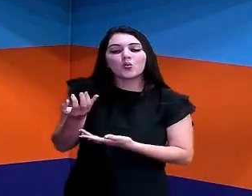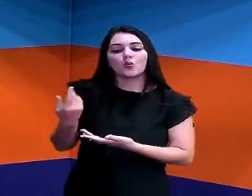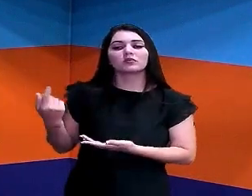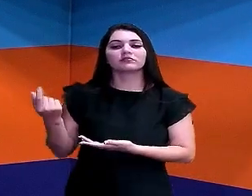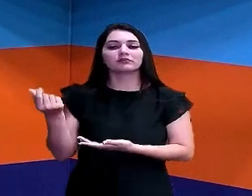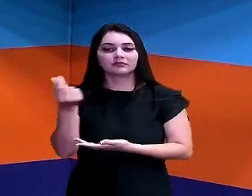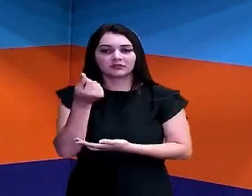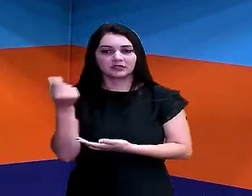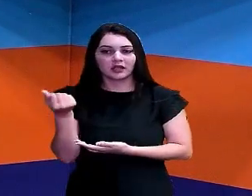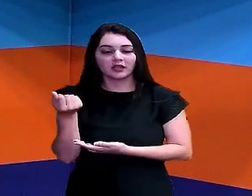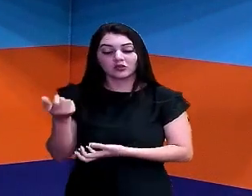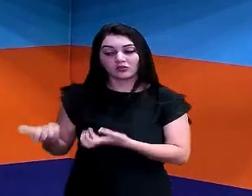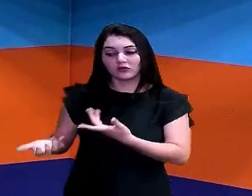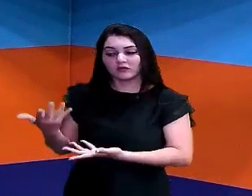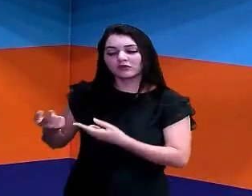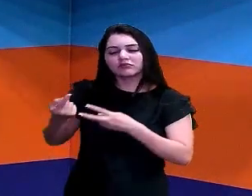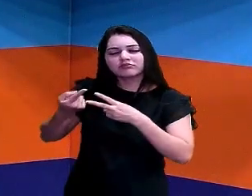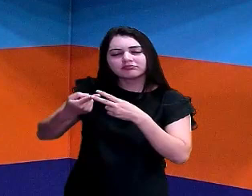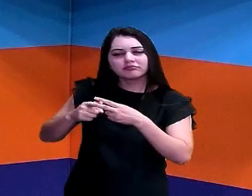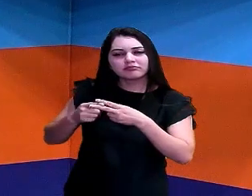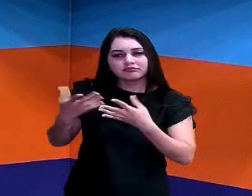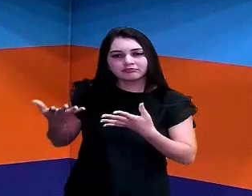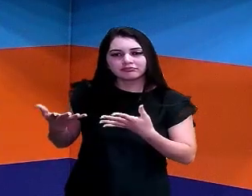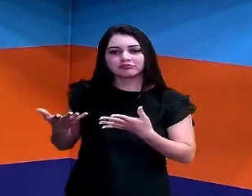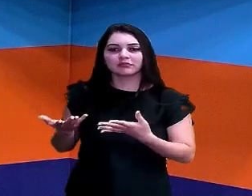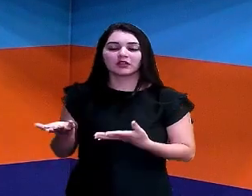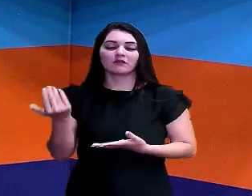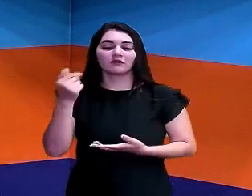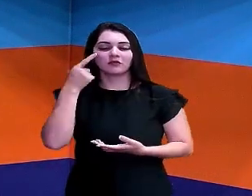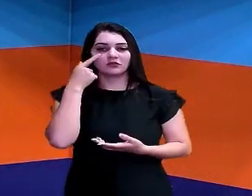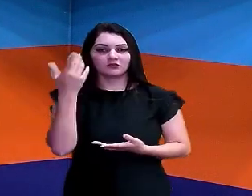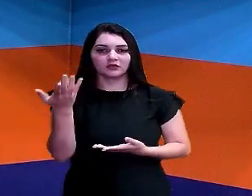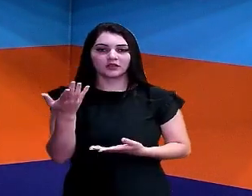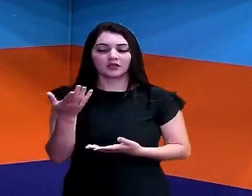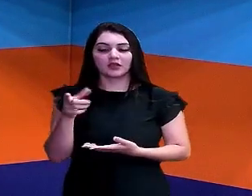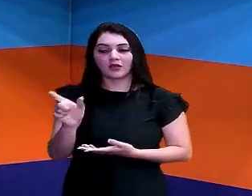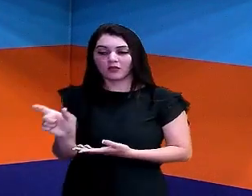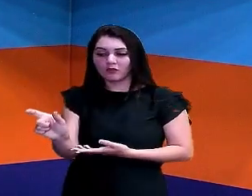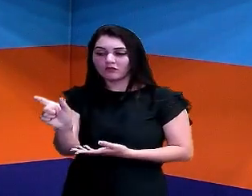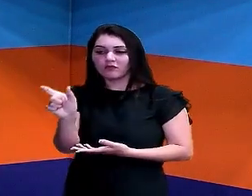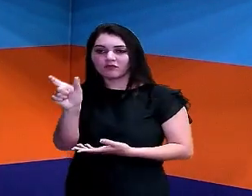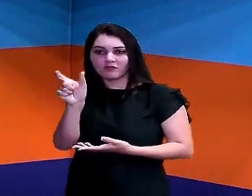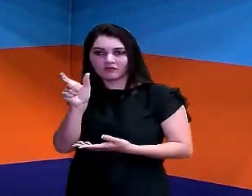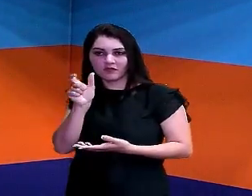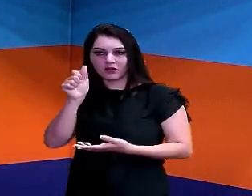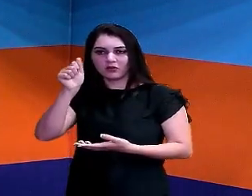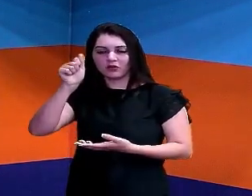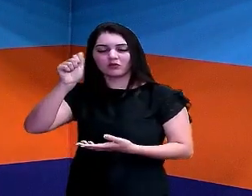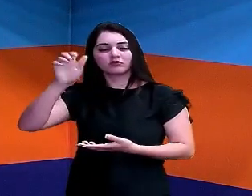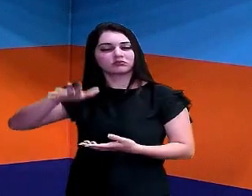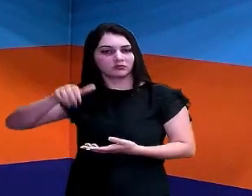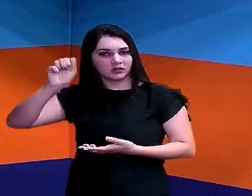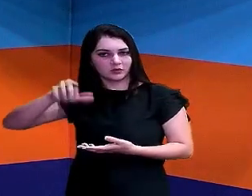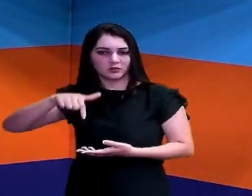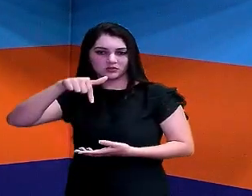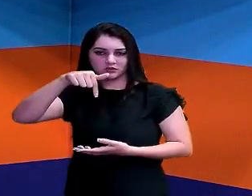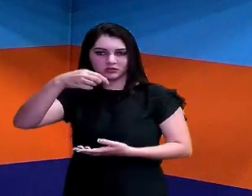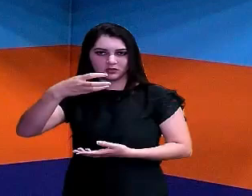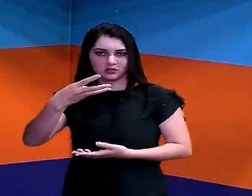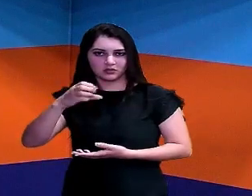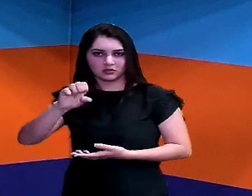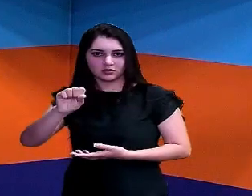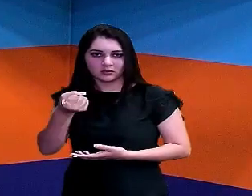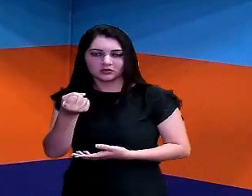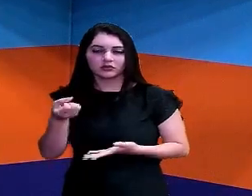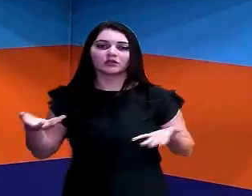preço desse fogão foi reajustado? Então vamos lá. Eu pego o valor da liquidação, que é 738, e